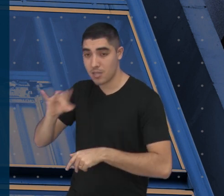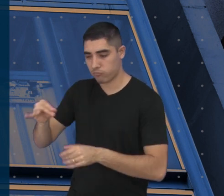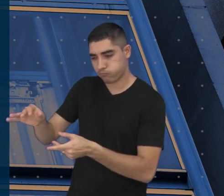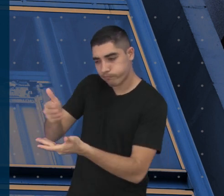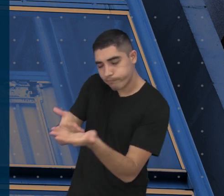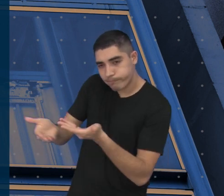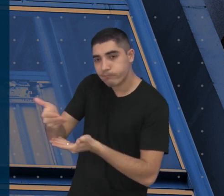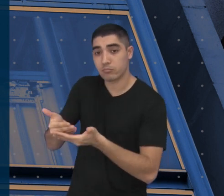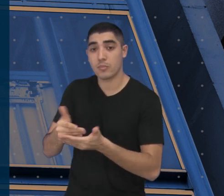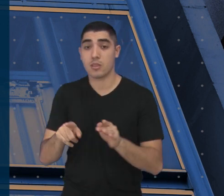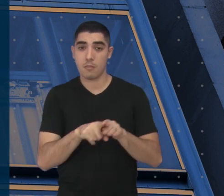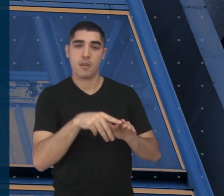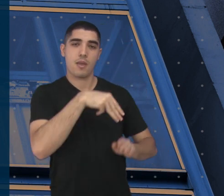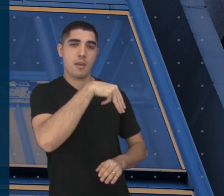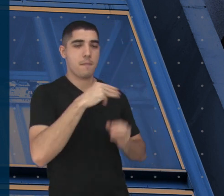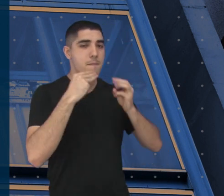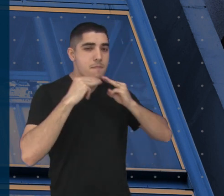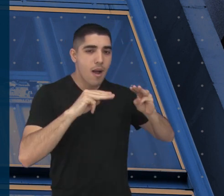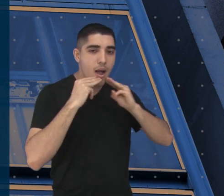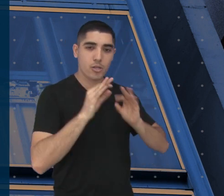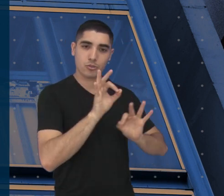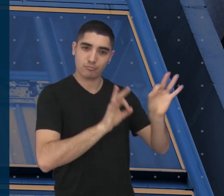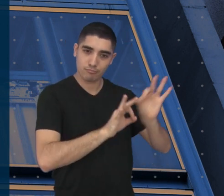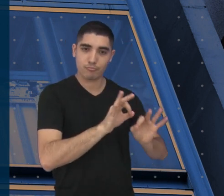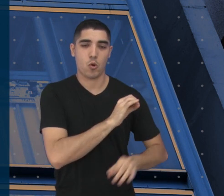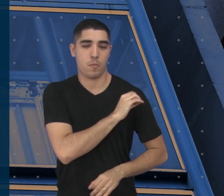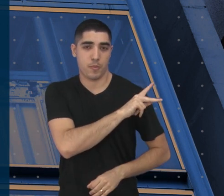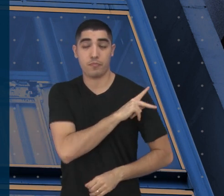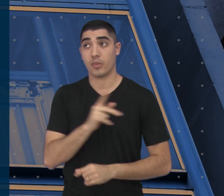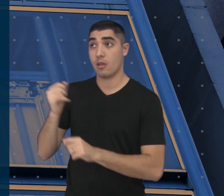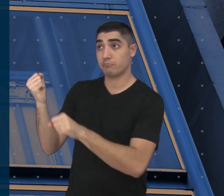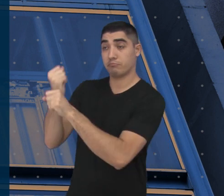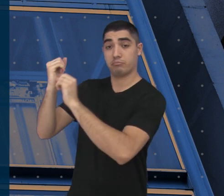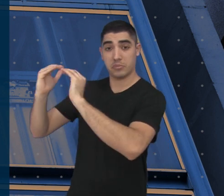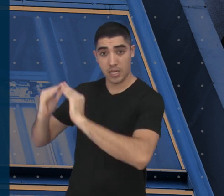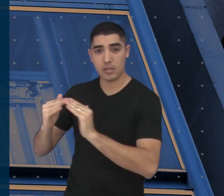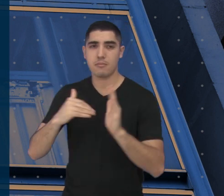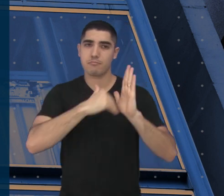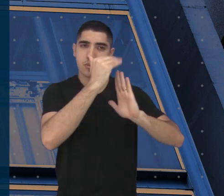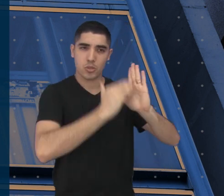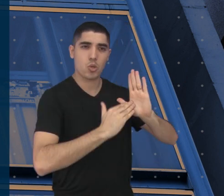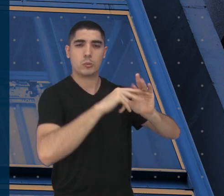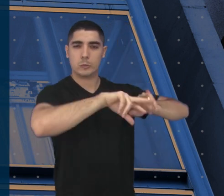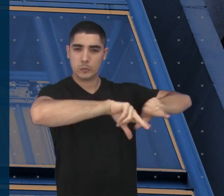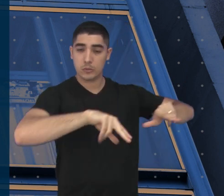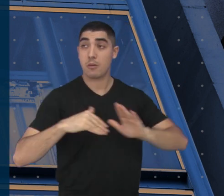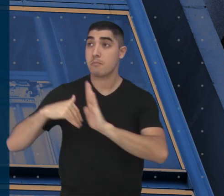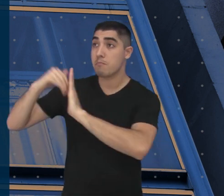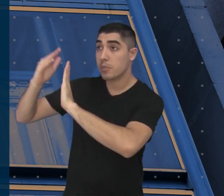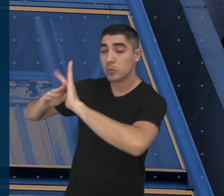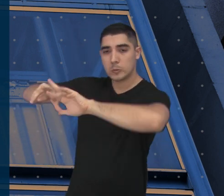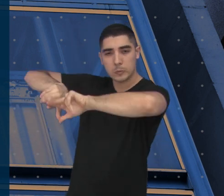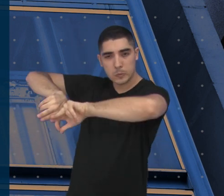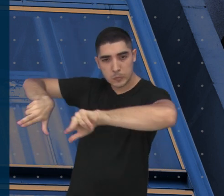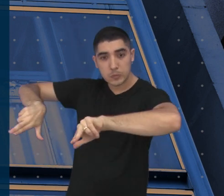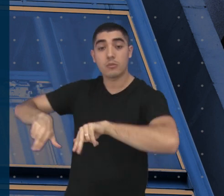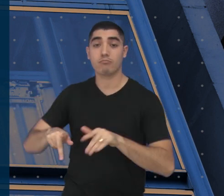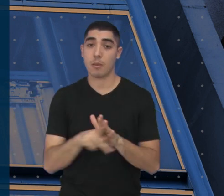telemarketing, orientador socioeducativo, pedreiro, pintor de obras, pintor de paredes, pintor de